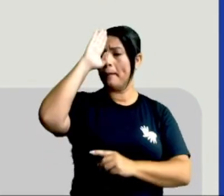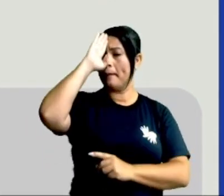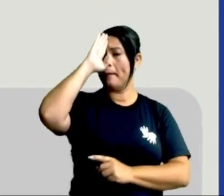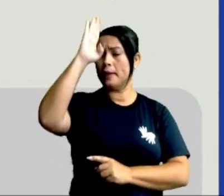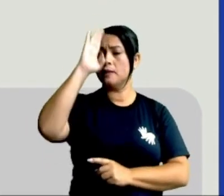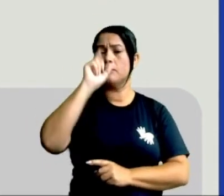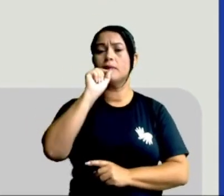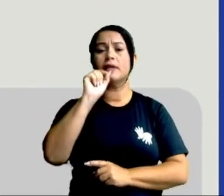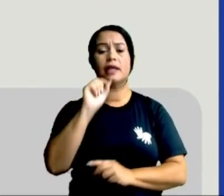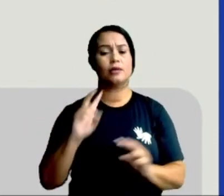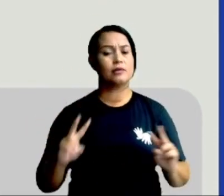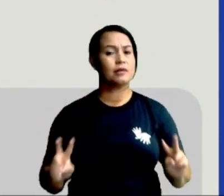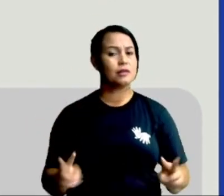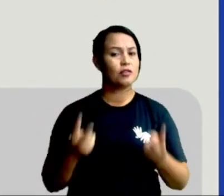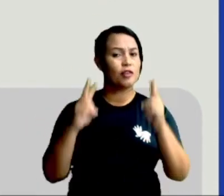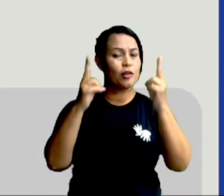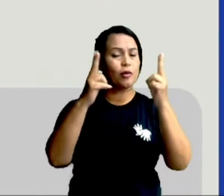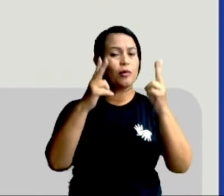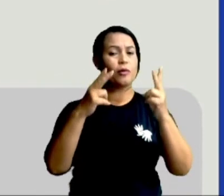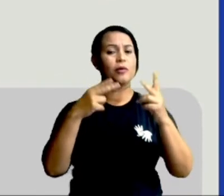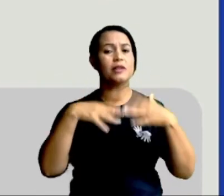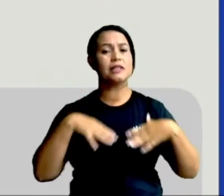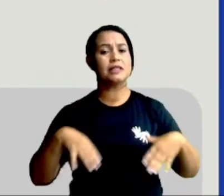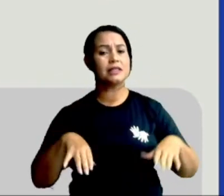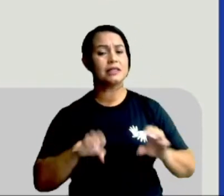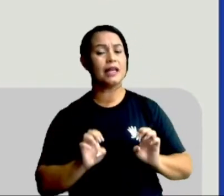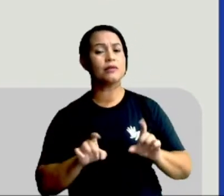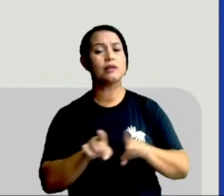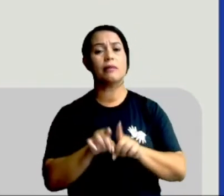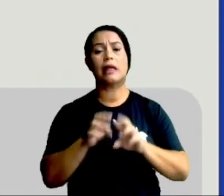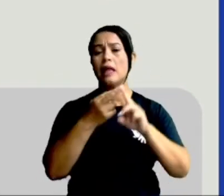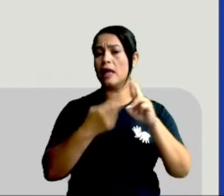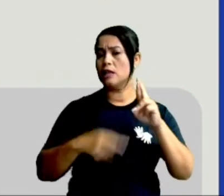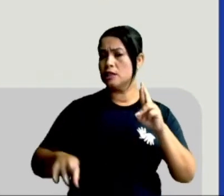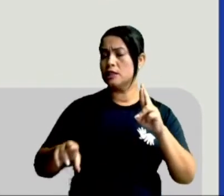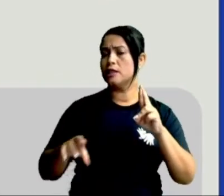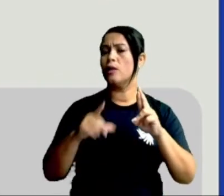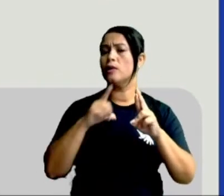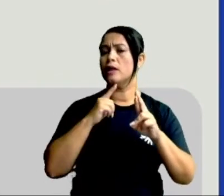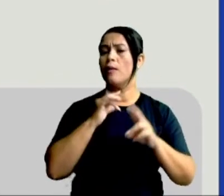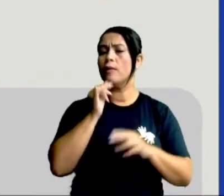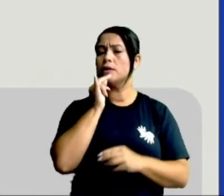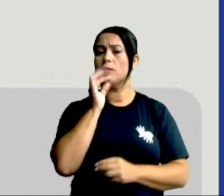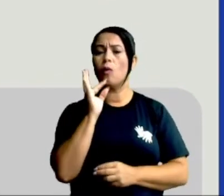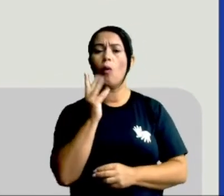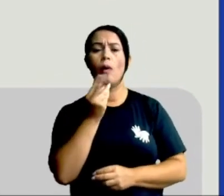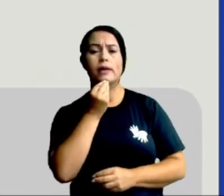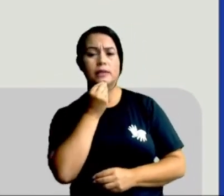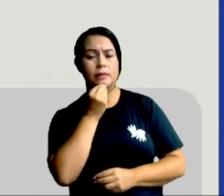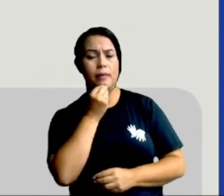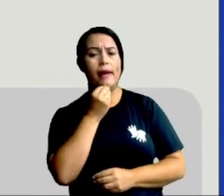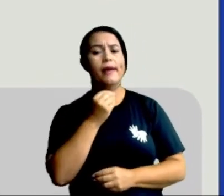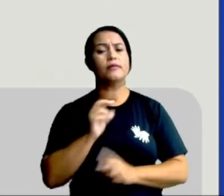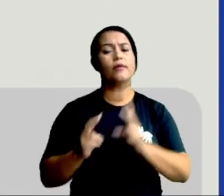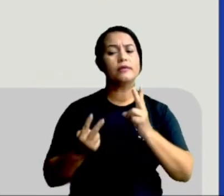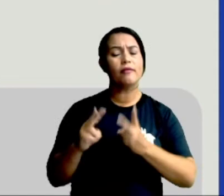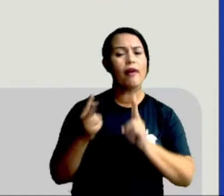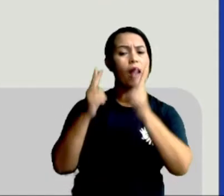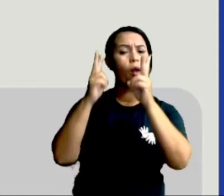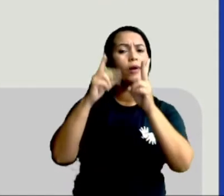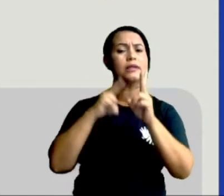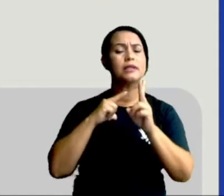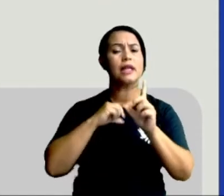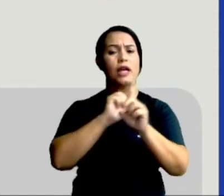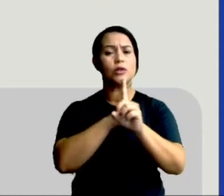principalmente dos seus valores éticos, né? A religião permite um conhecimento maior dos valores que envolvem a sociedade